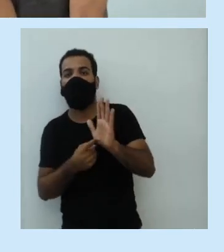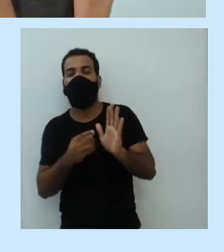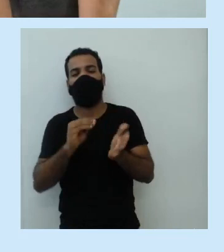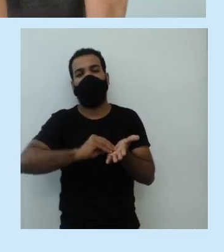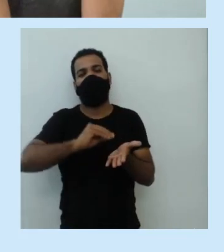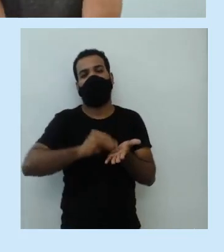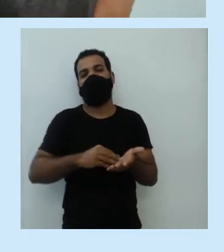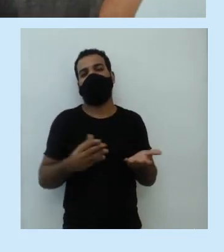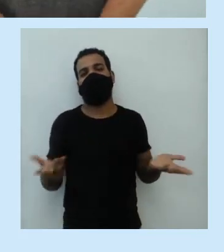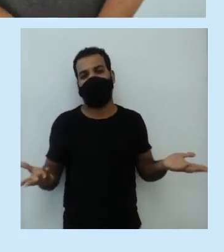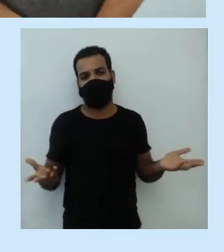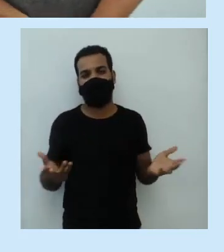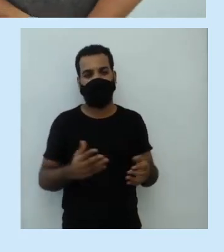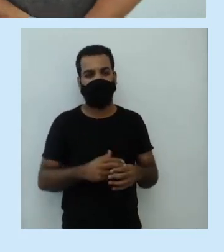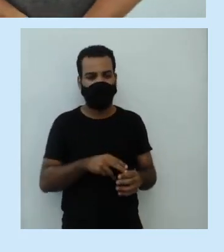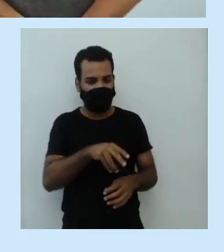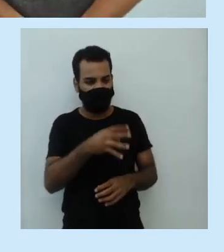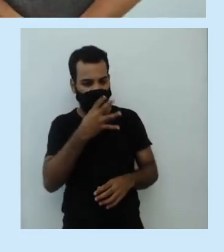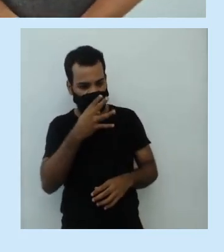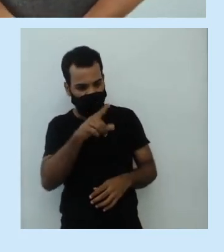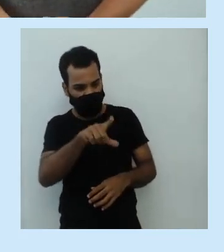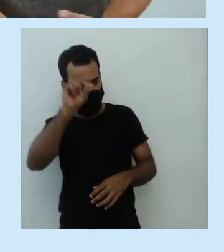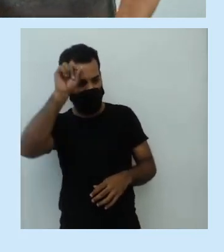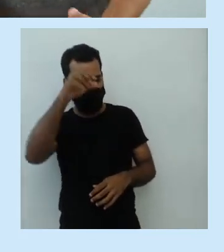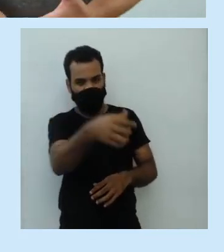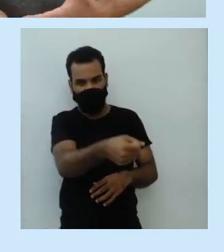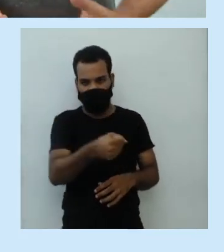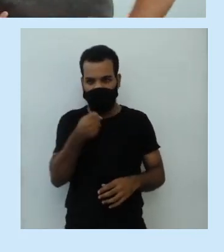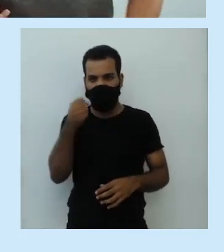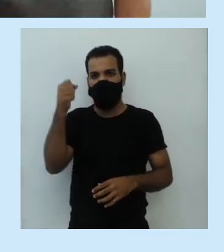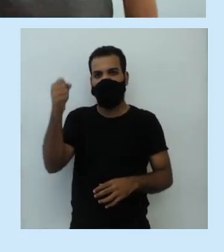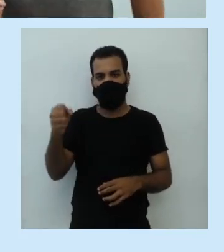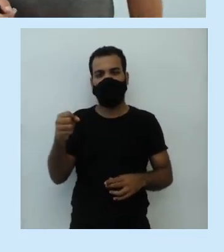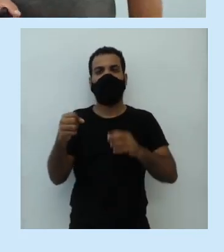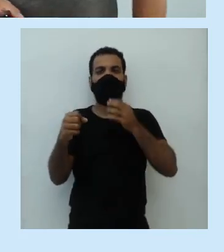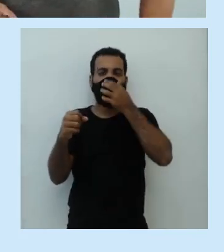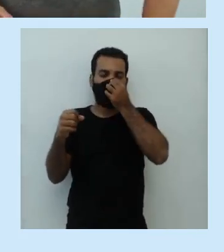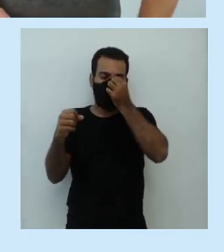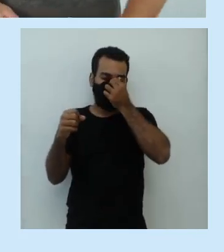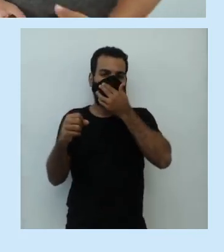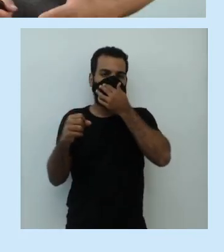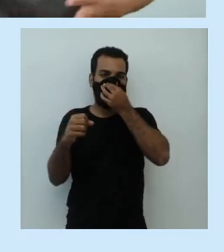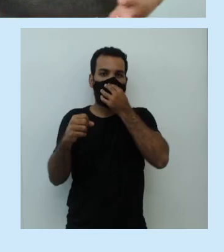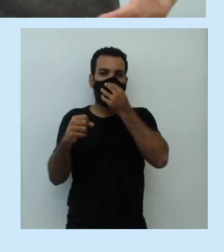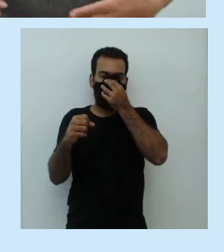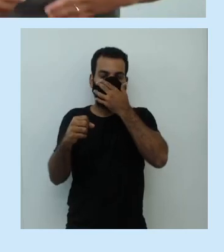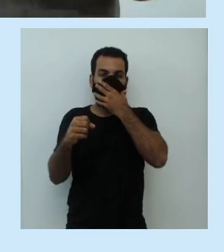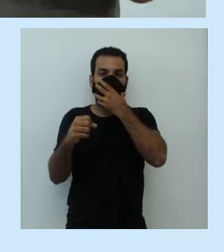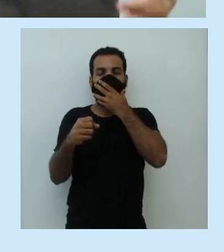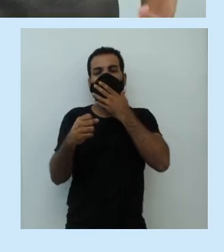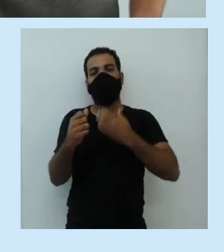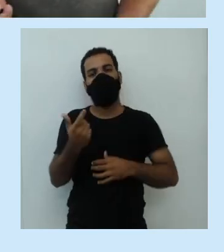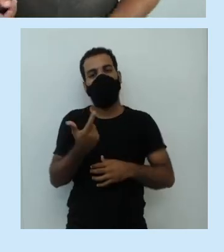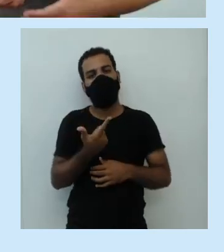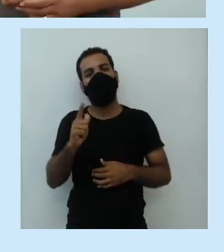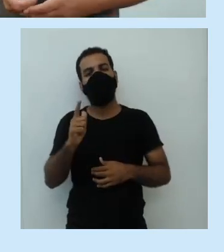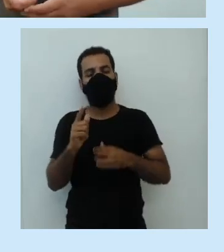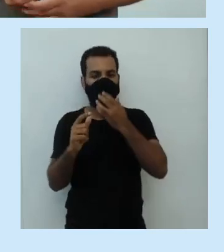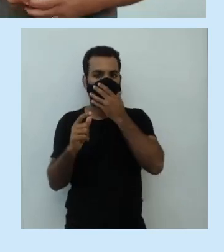para quem vai te abraçar dentro daquela modalidade, como outros